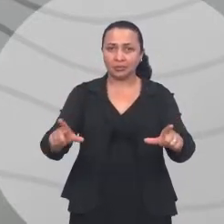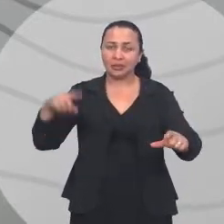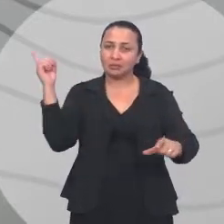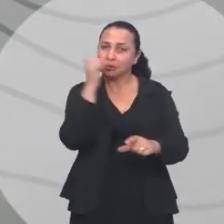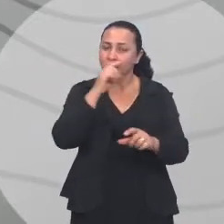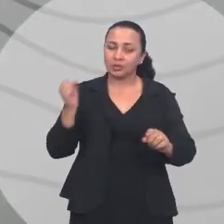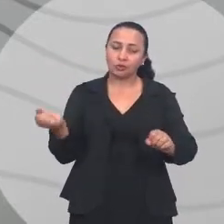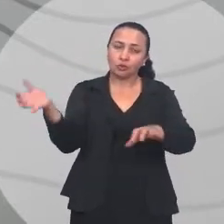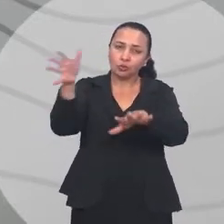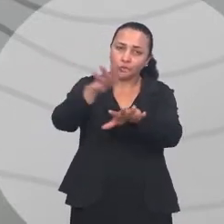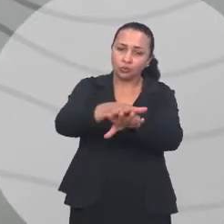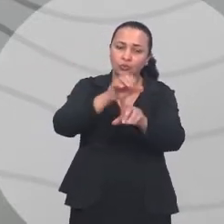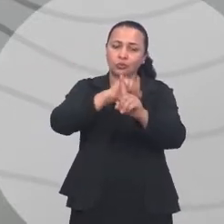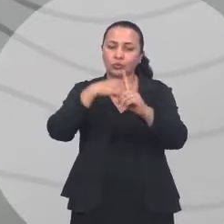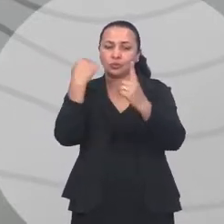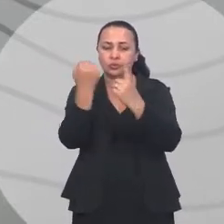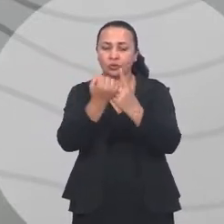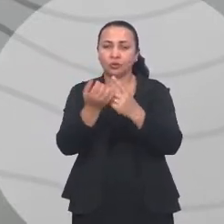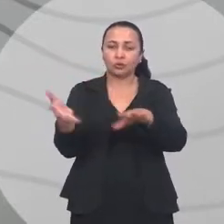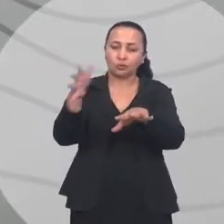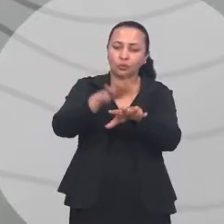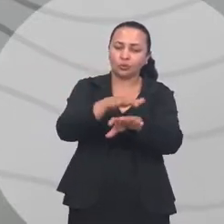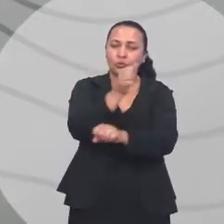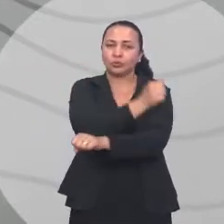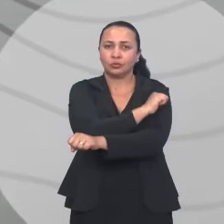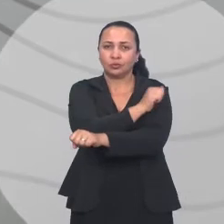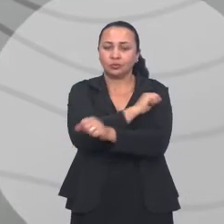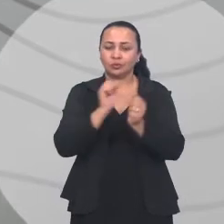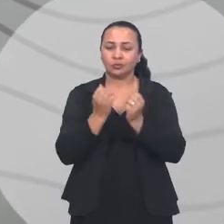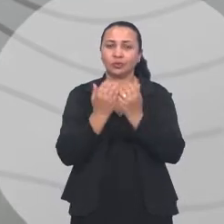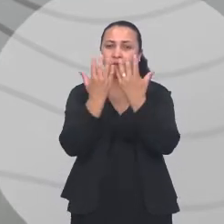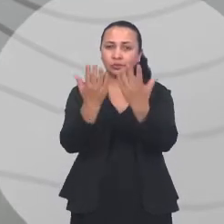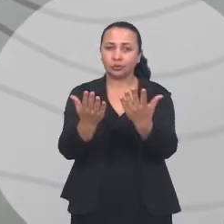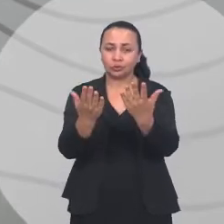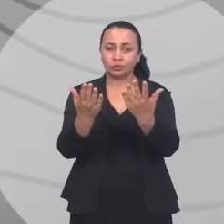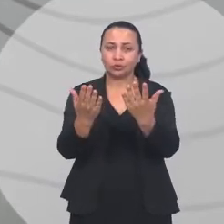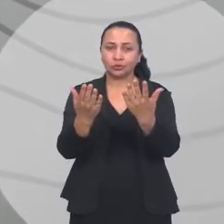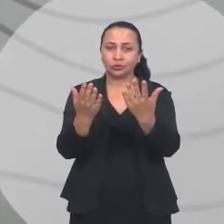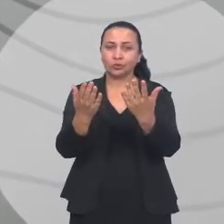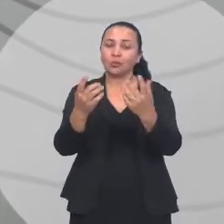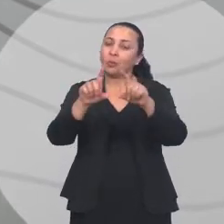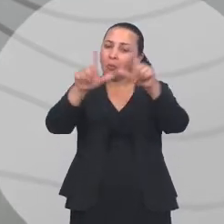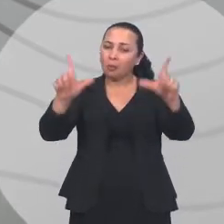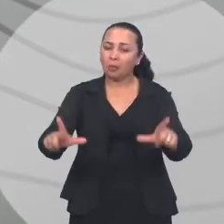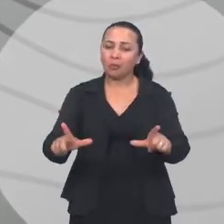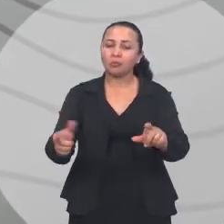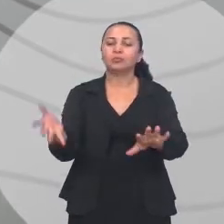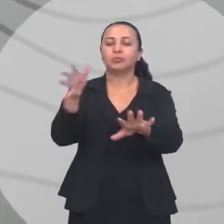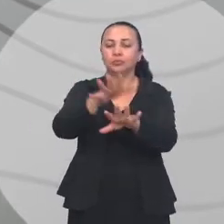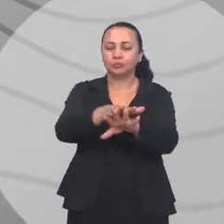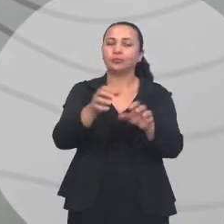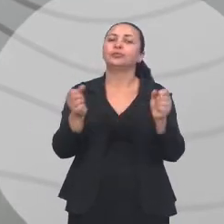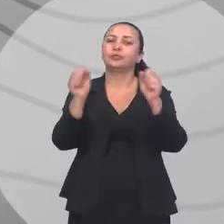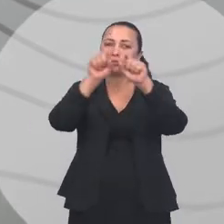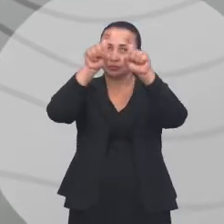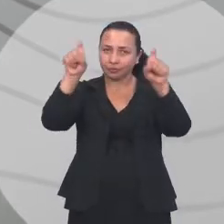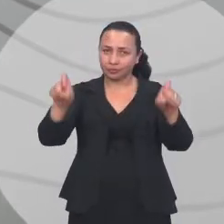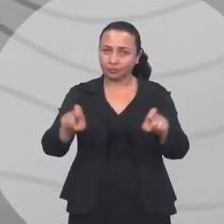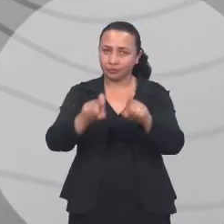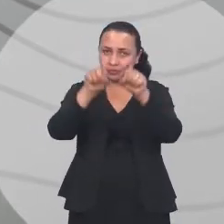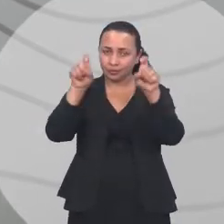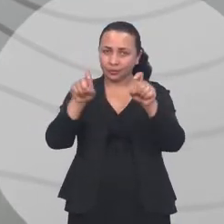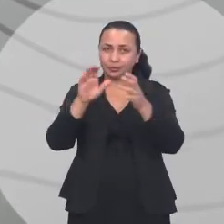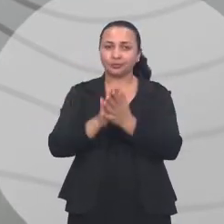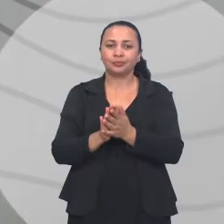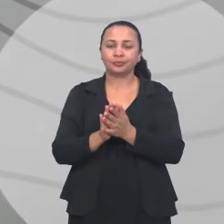social de inclusão estudantil mediante um programa de inclusão digital né lançarmos um programa baseado